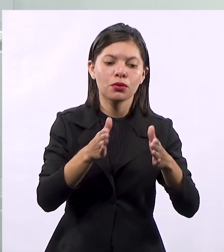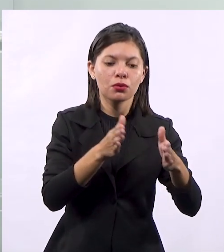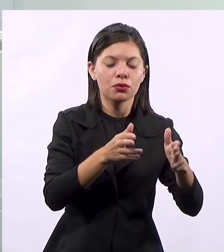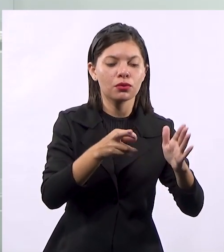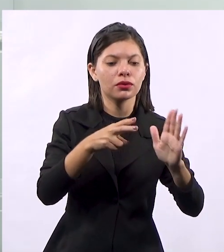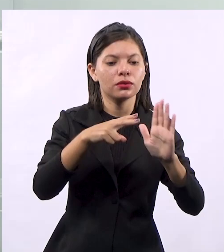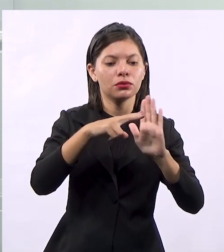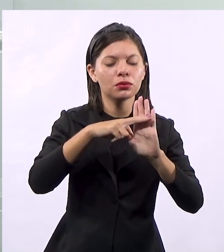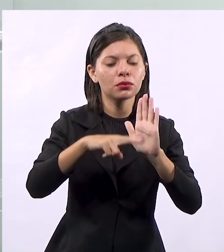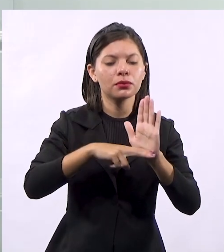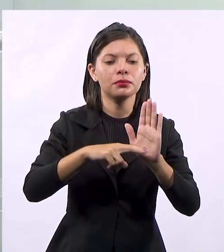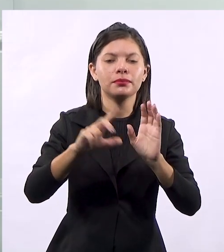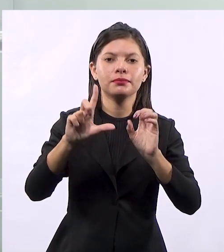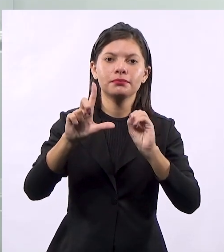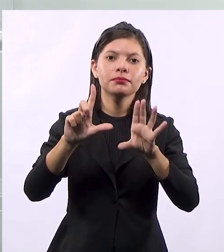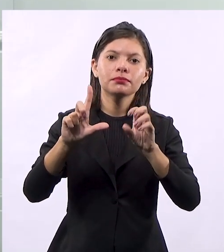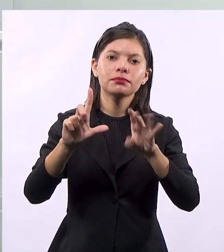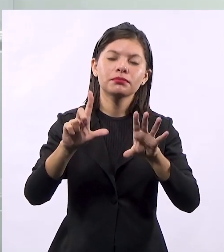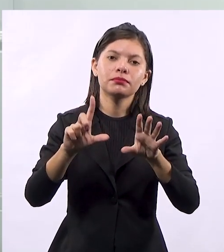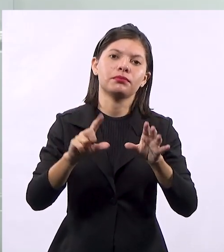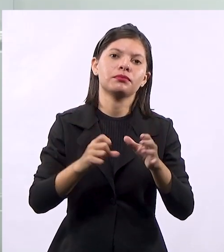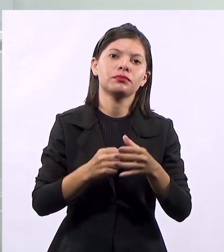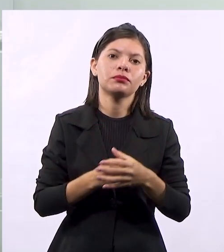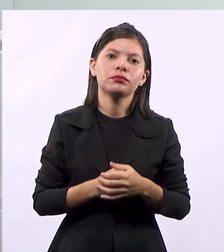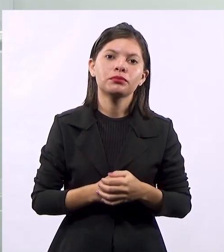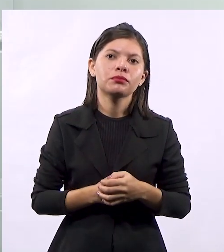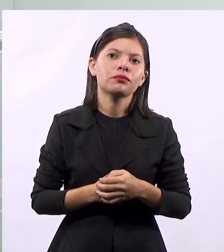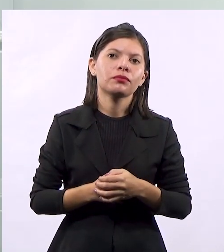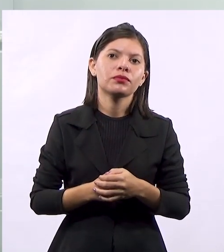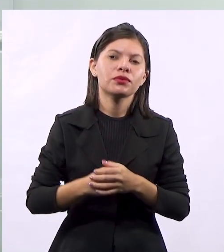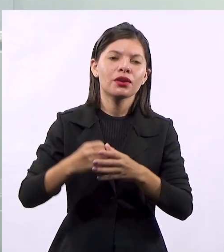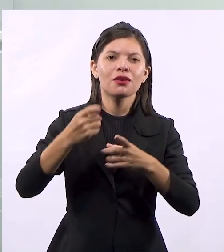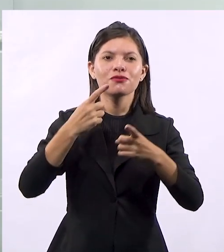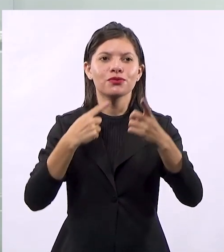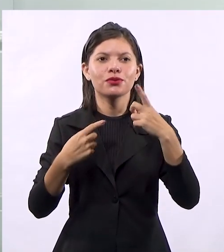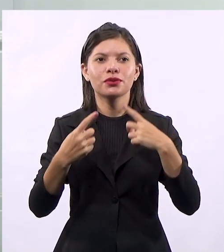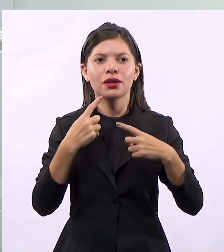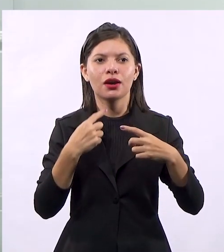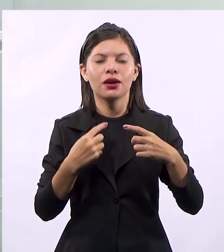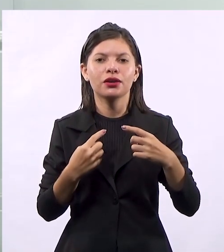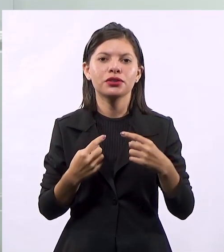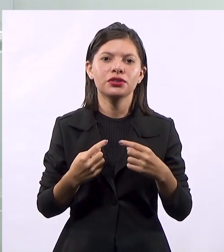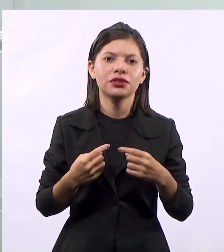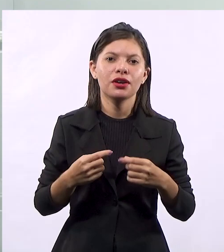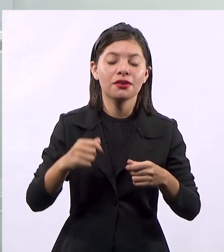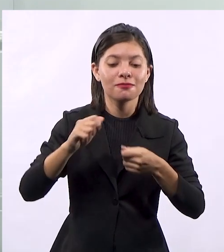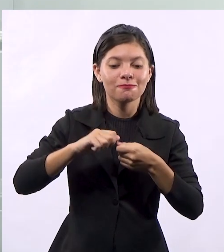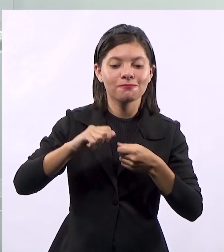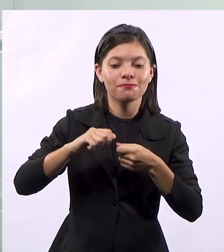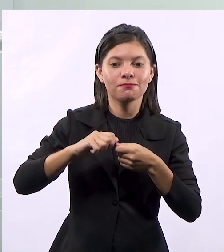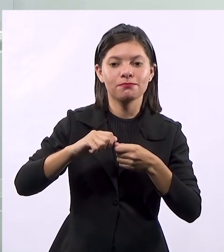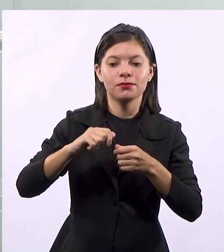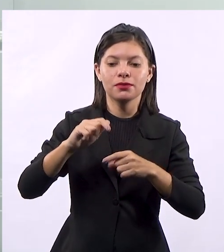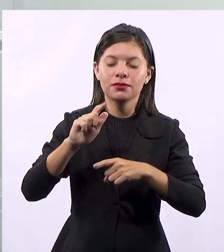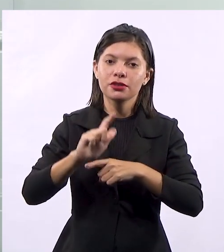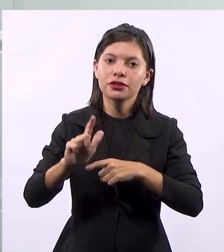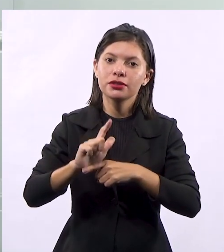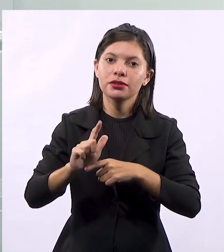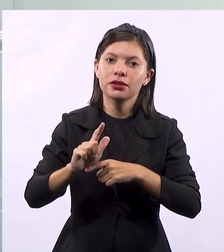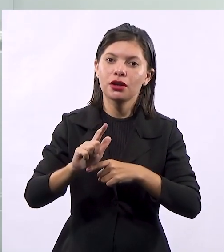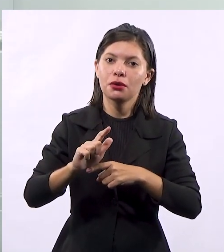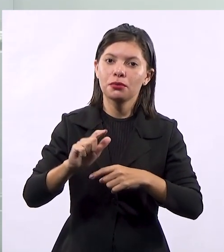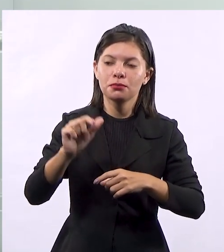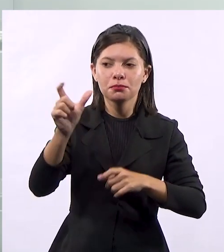quando essas vontades, esses interesses, essas necessidades são representadas, elas são postas